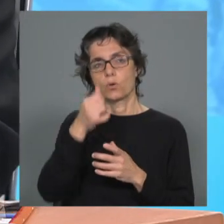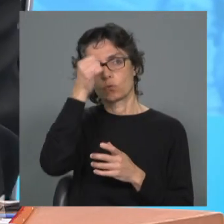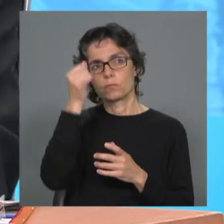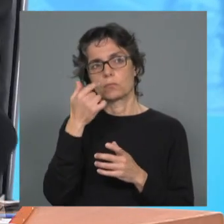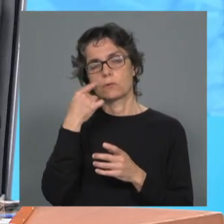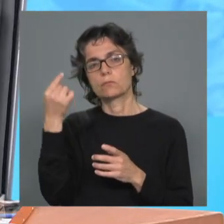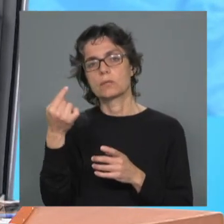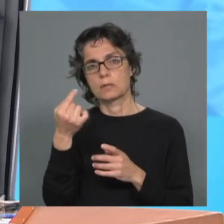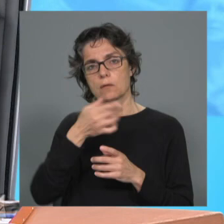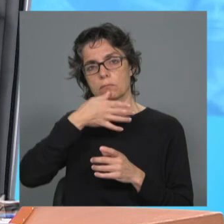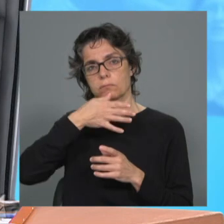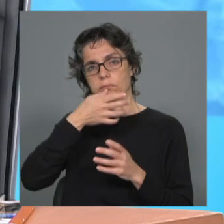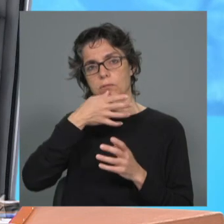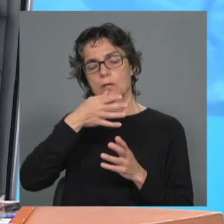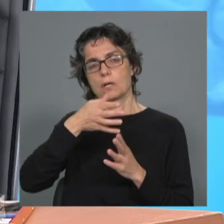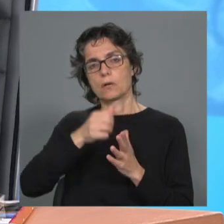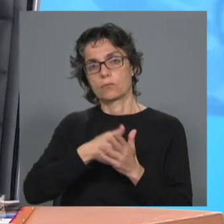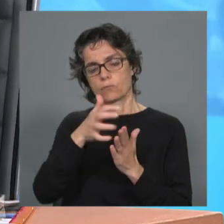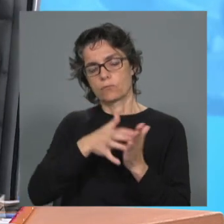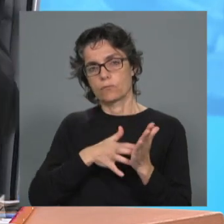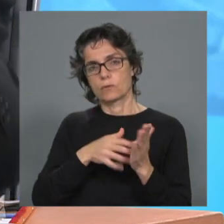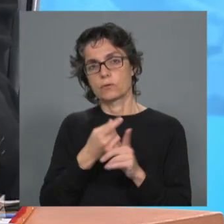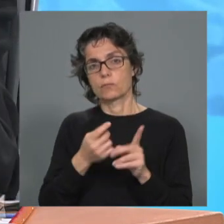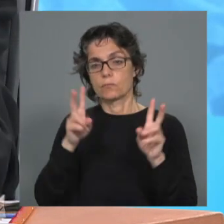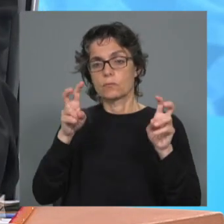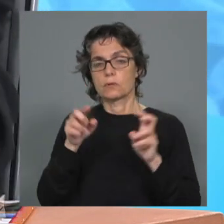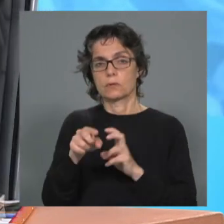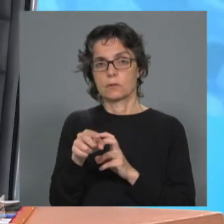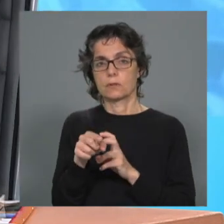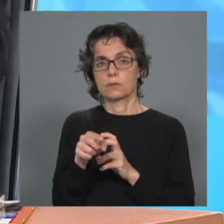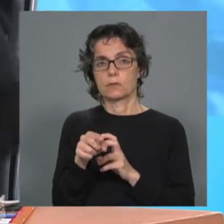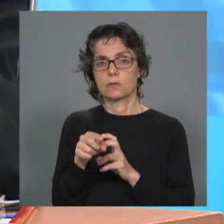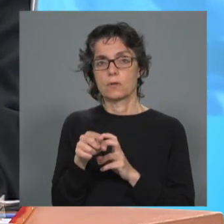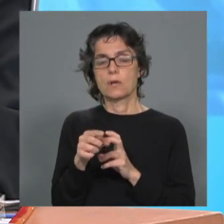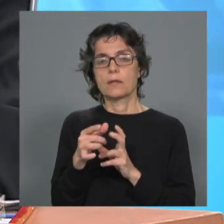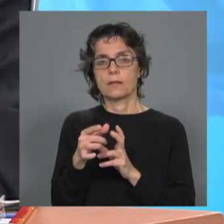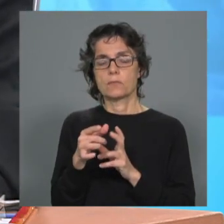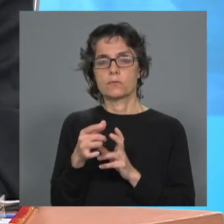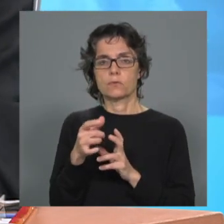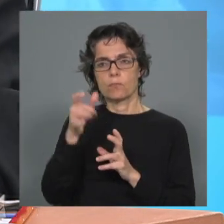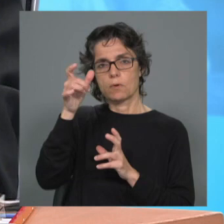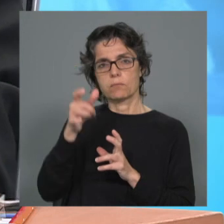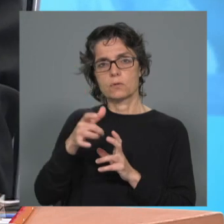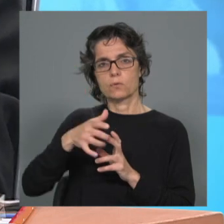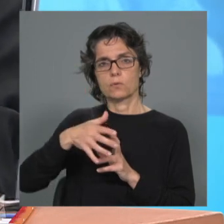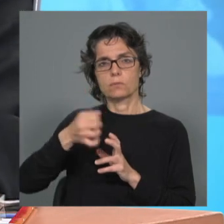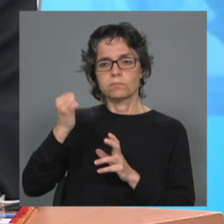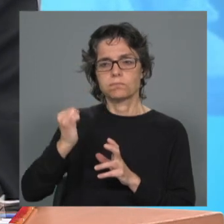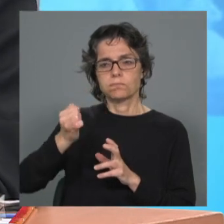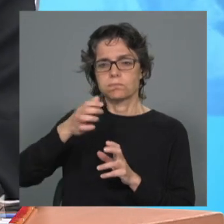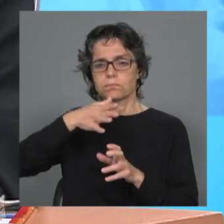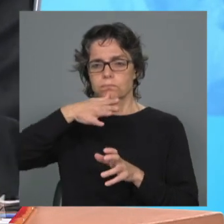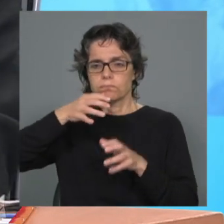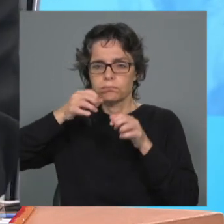liturgia, exatamente porque a temática decorre toda à volta desta figura do pastor. E a figura do pastor é uma figura